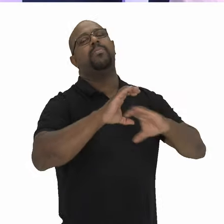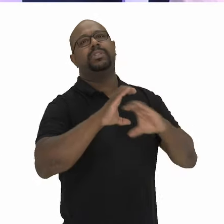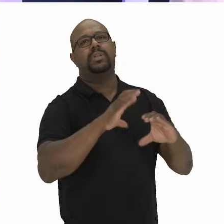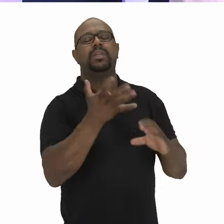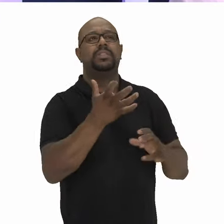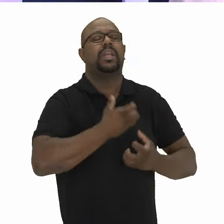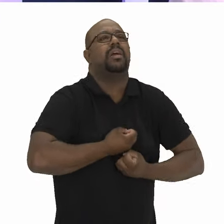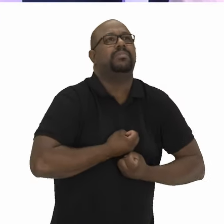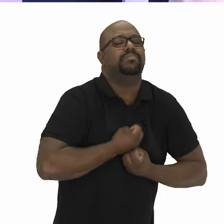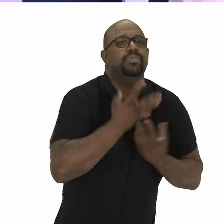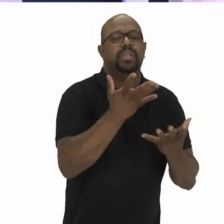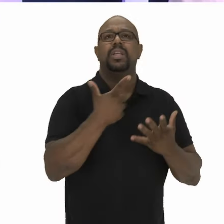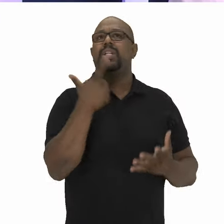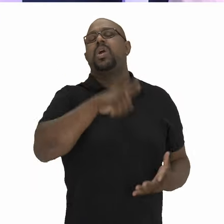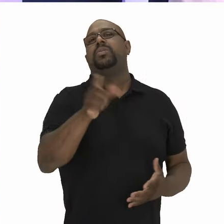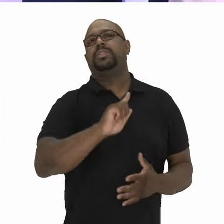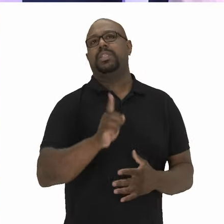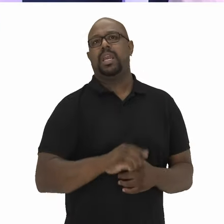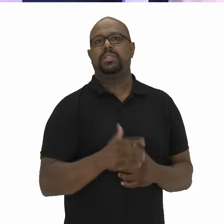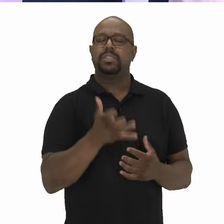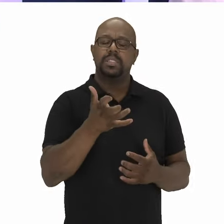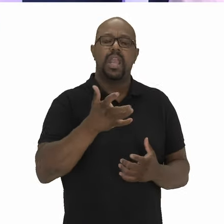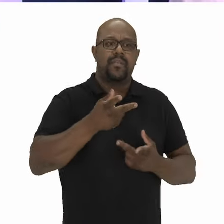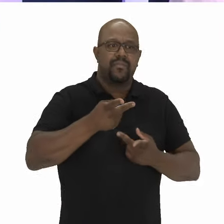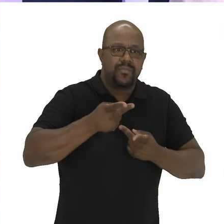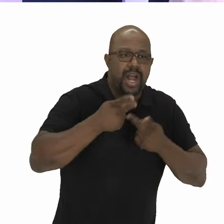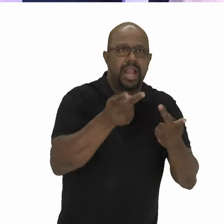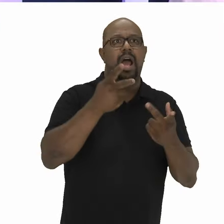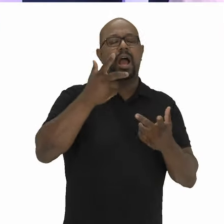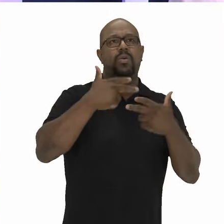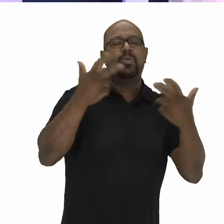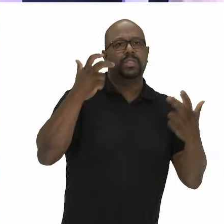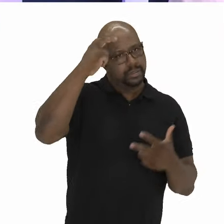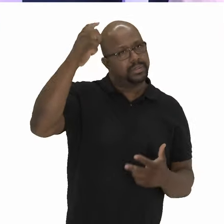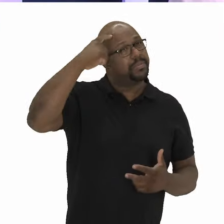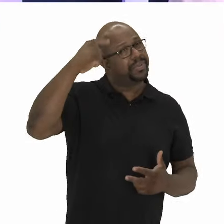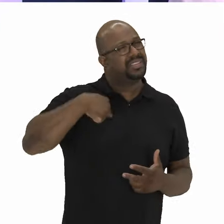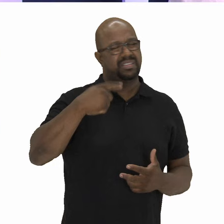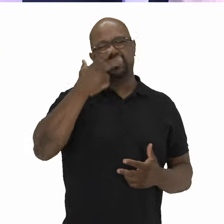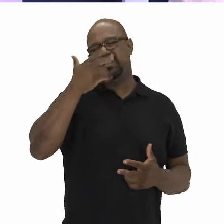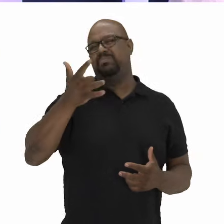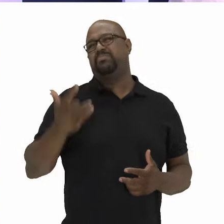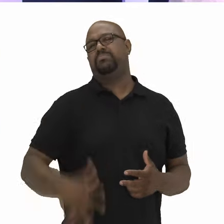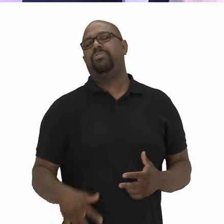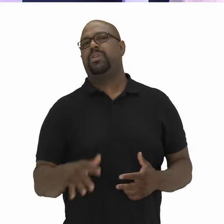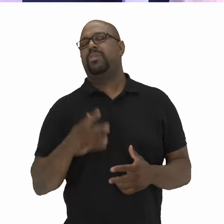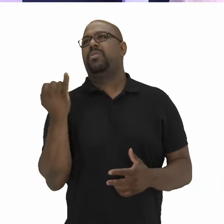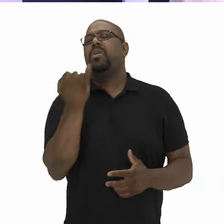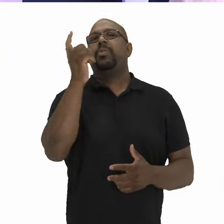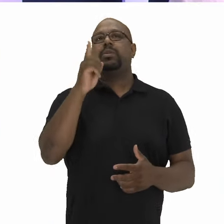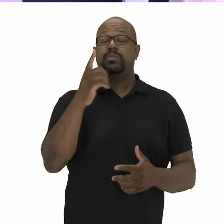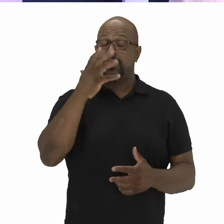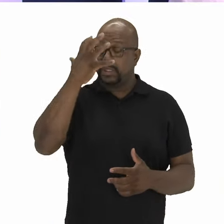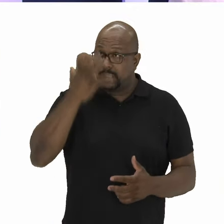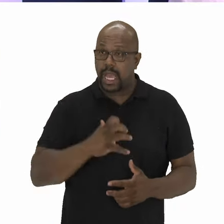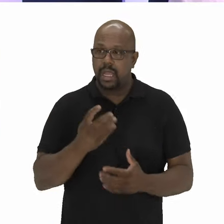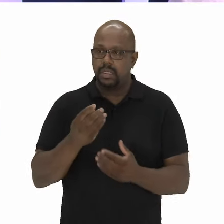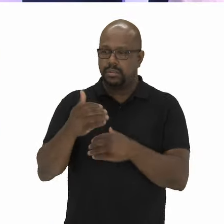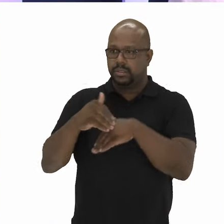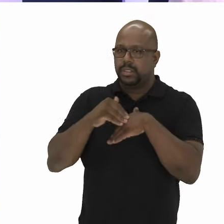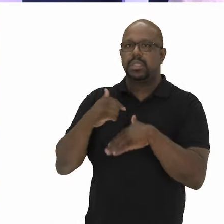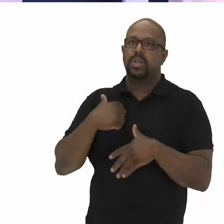comunicação a gente quer se expressar e não consegue a gente quer expressar um saber que as pessoas pessoas consideram que não vale nada isso foi